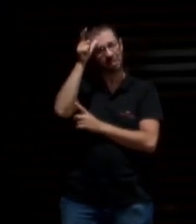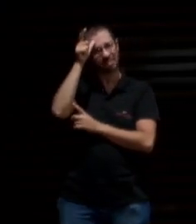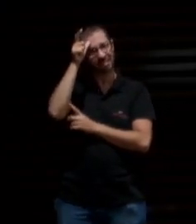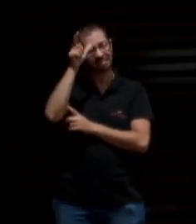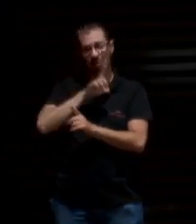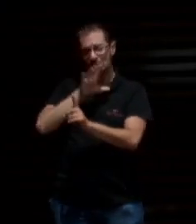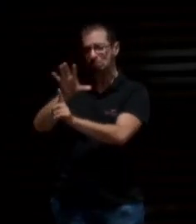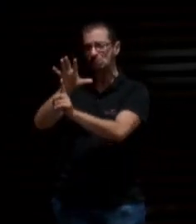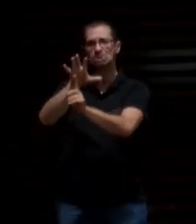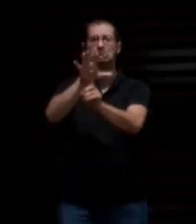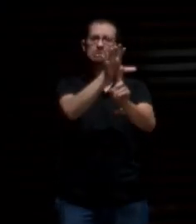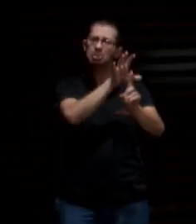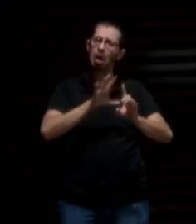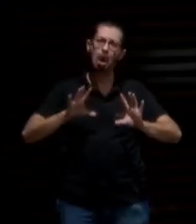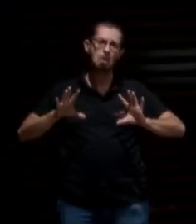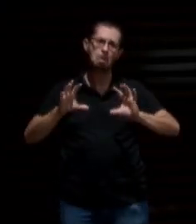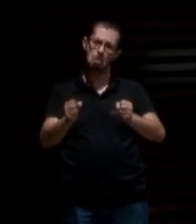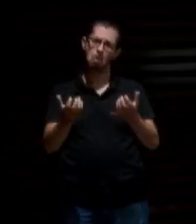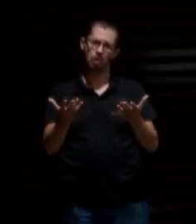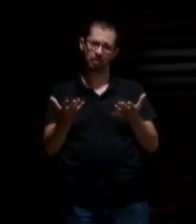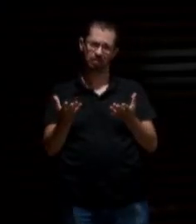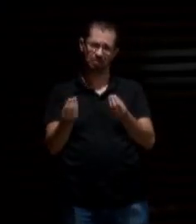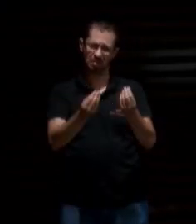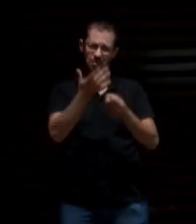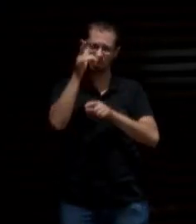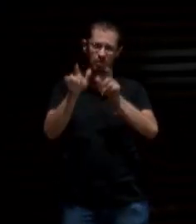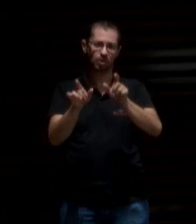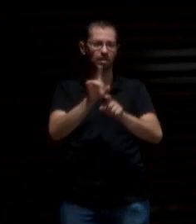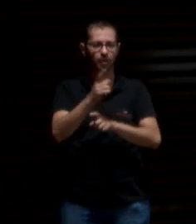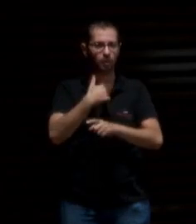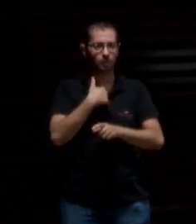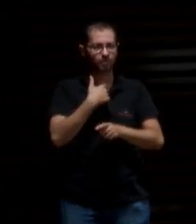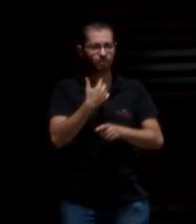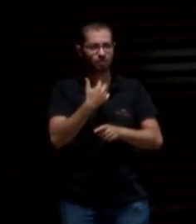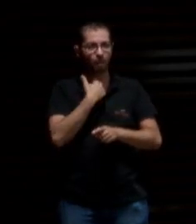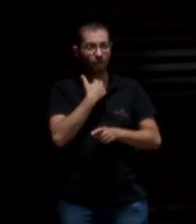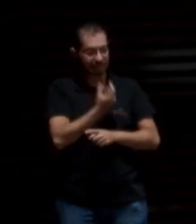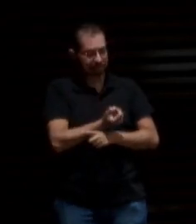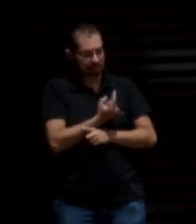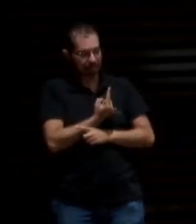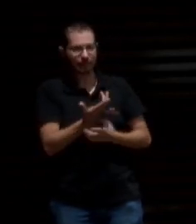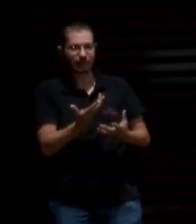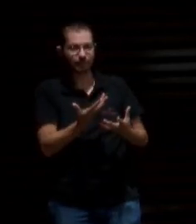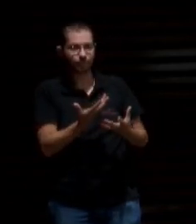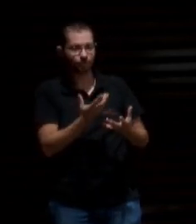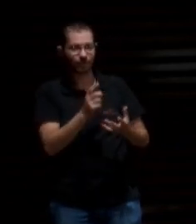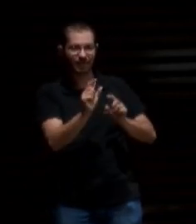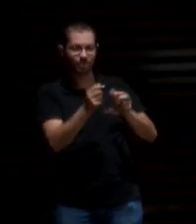inclusive aqui. Então, nós não devemos estranhar o fogo ardente que surge no meio de